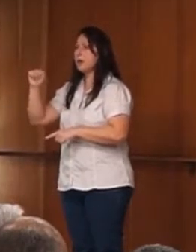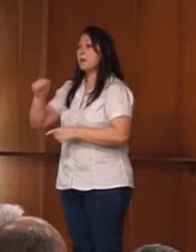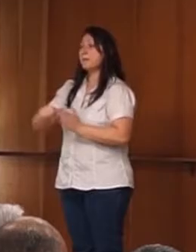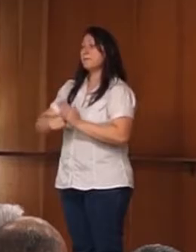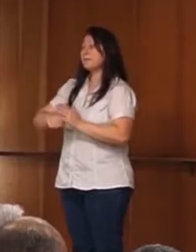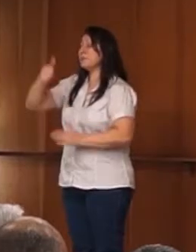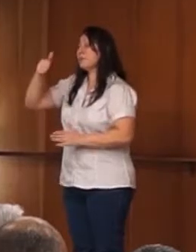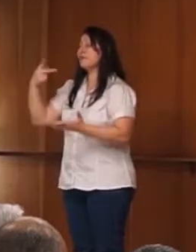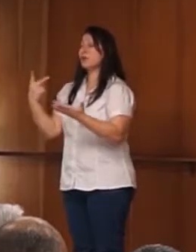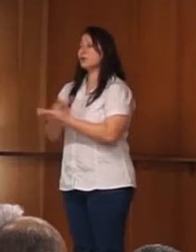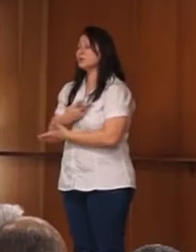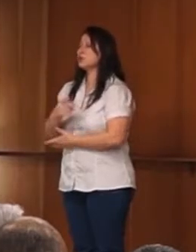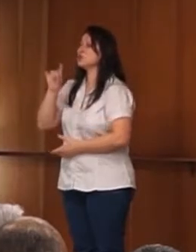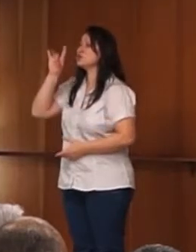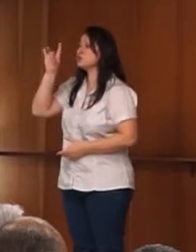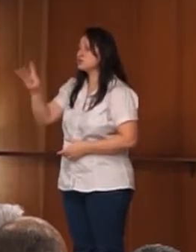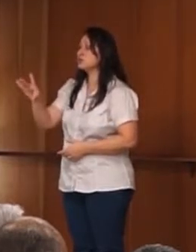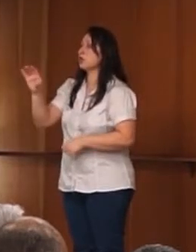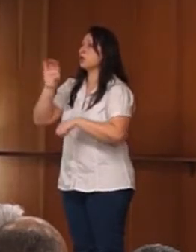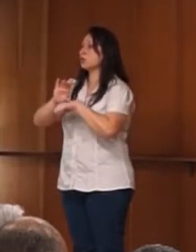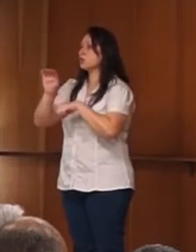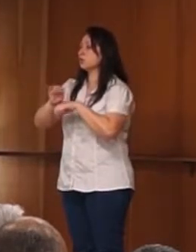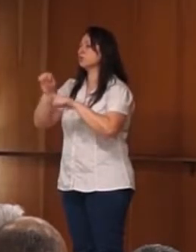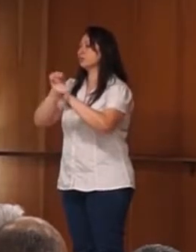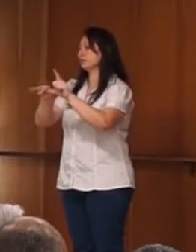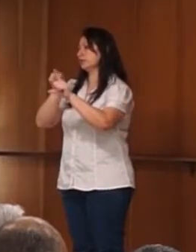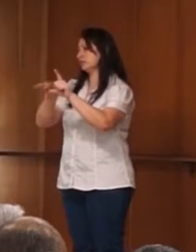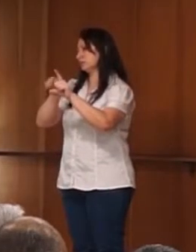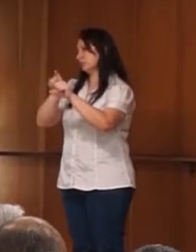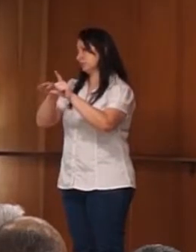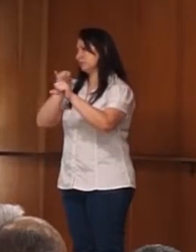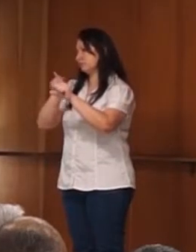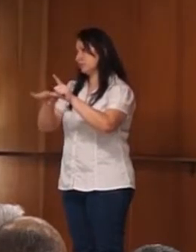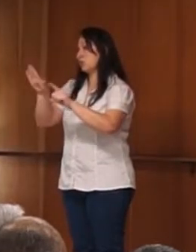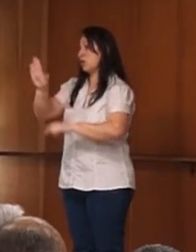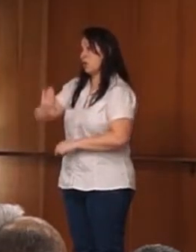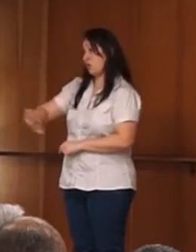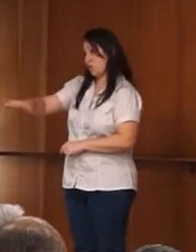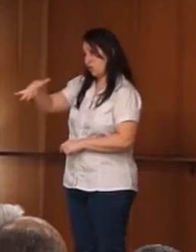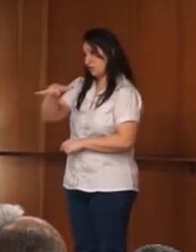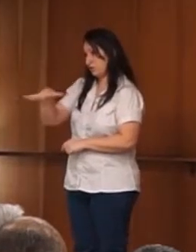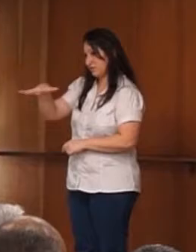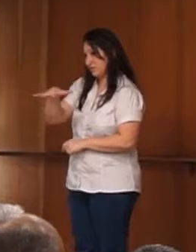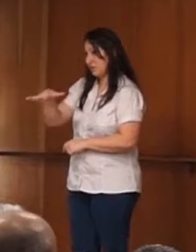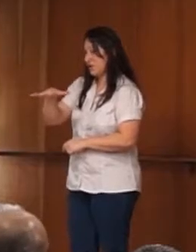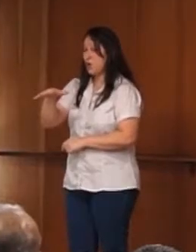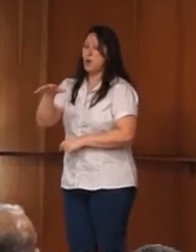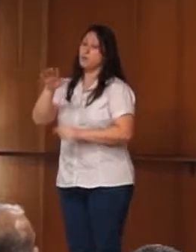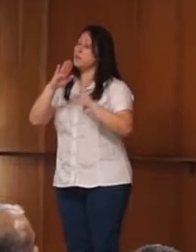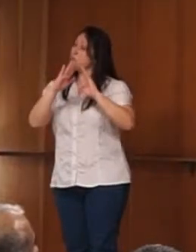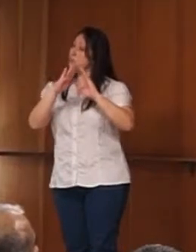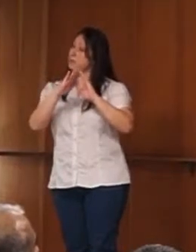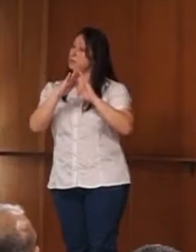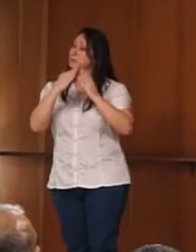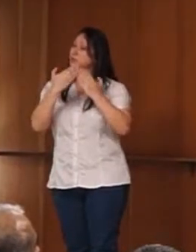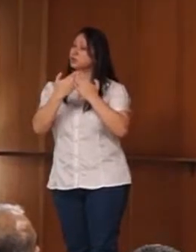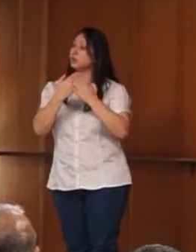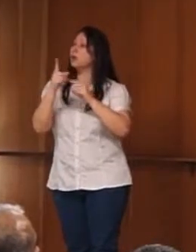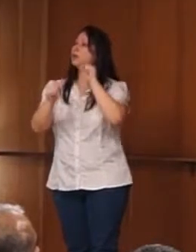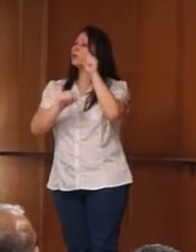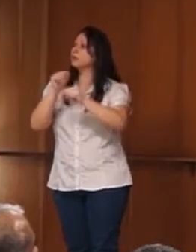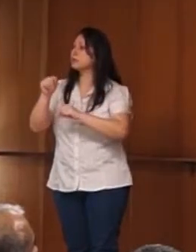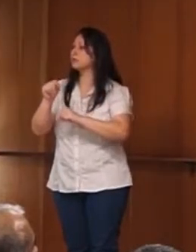só para os cursos de licenciatura da universidade, para professores da rede pública, que